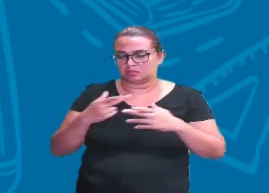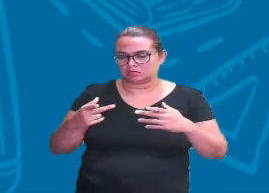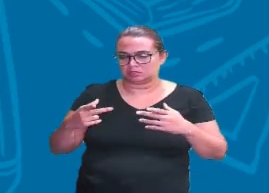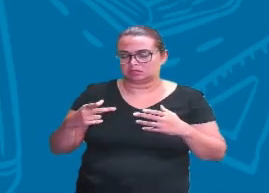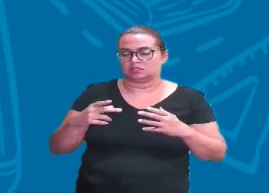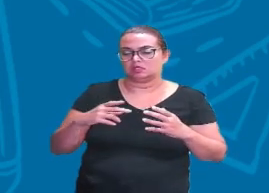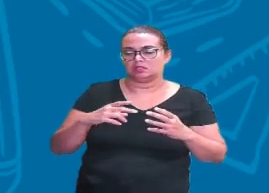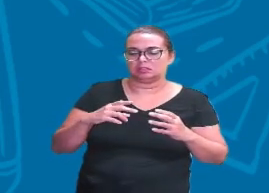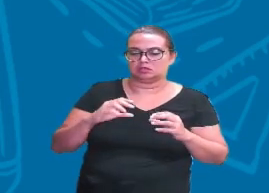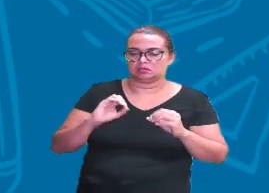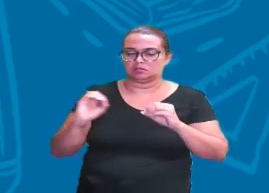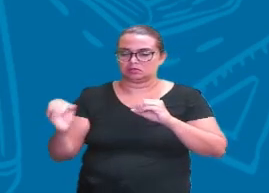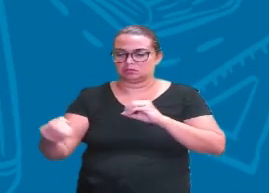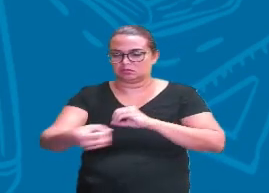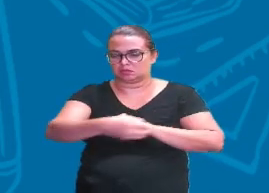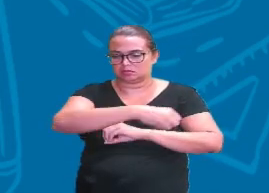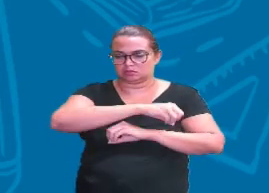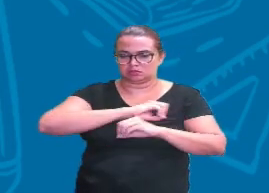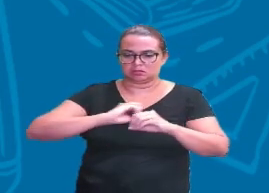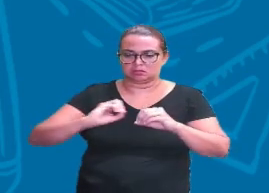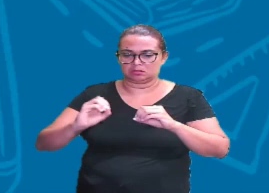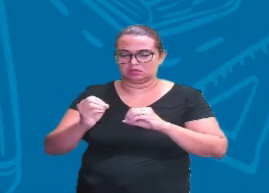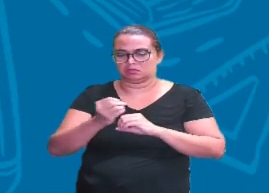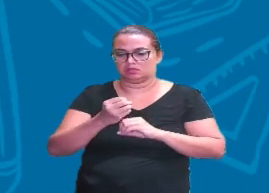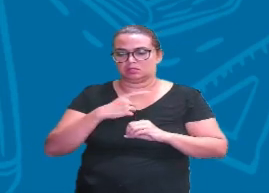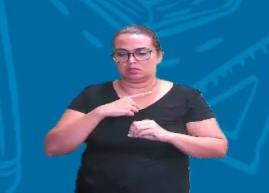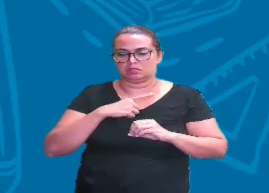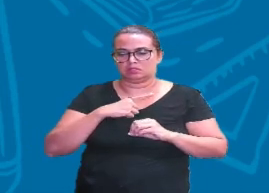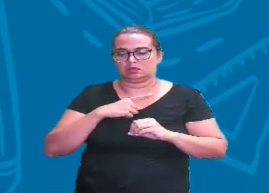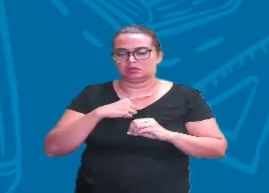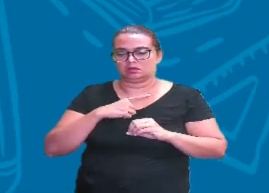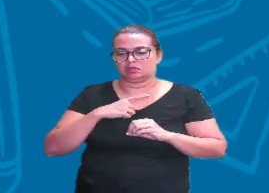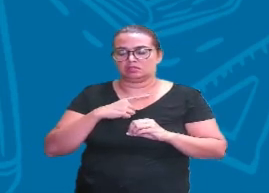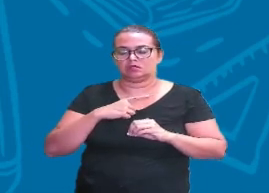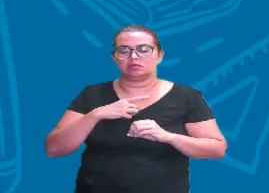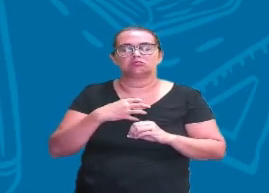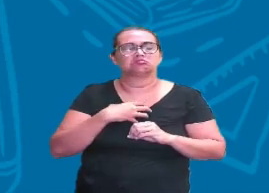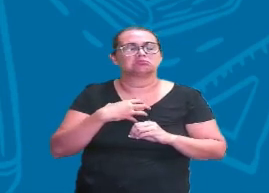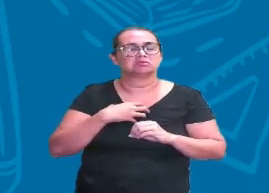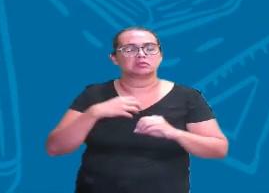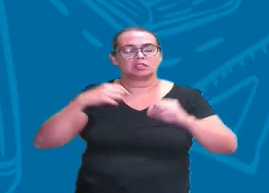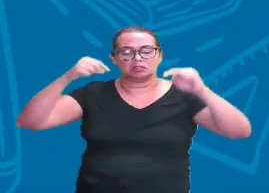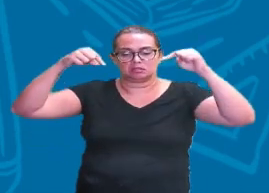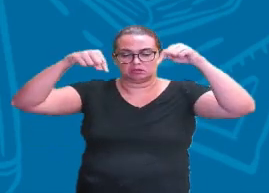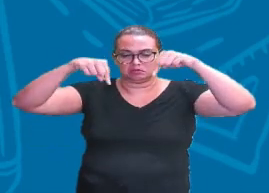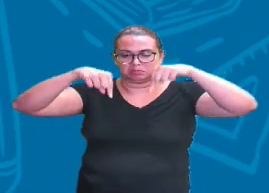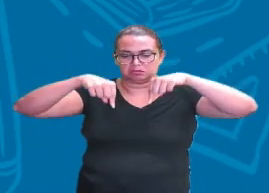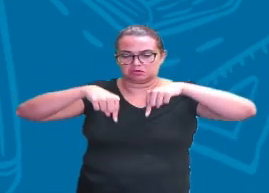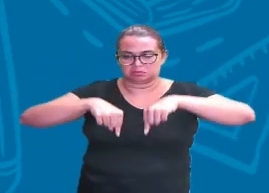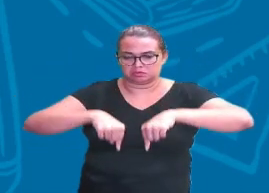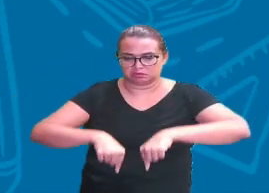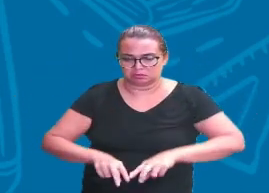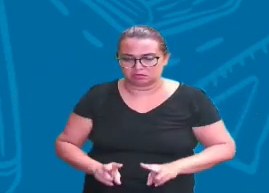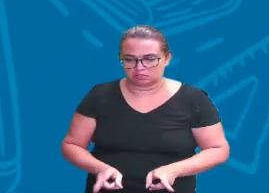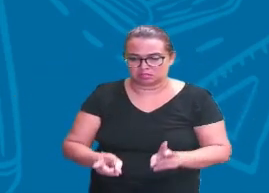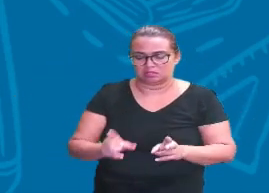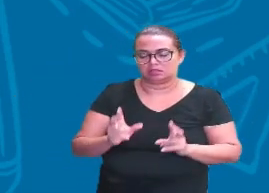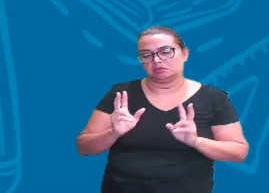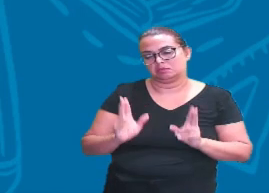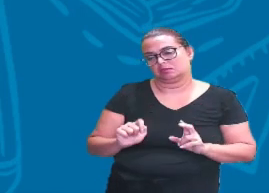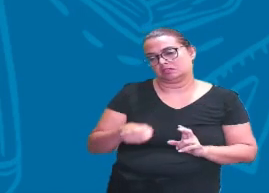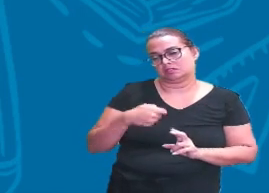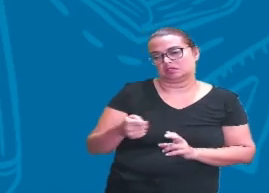da Terra garante a sensação de queda perpétua, a qual chamamos de gravidade zero. Letra